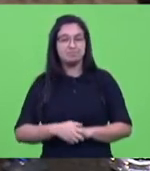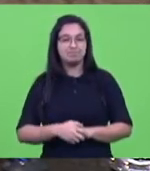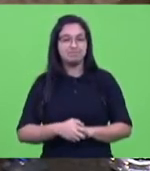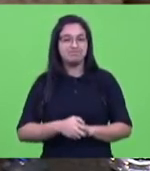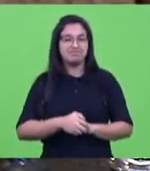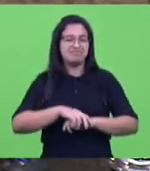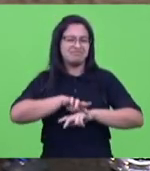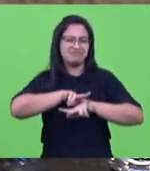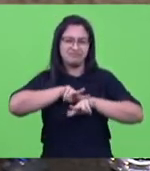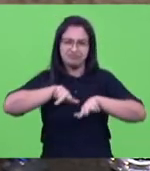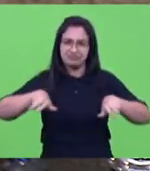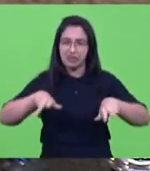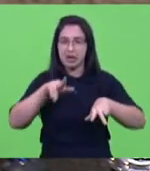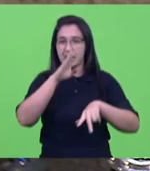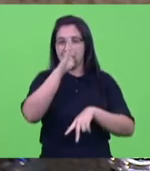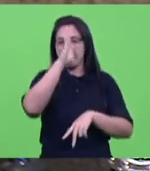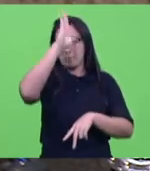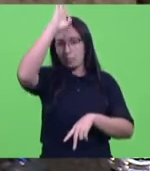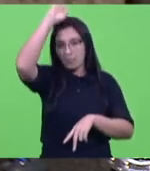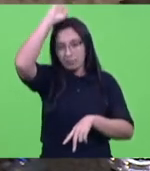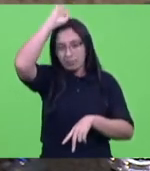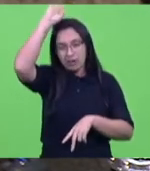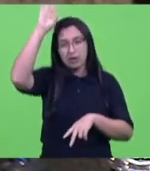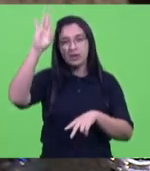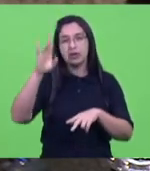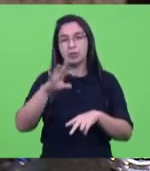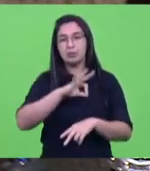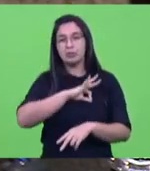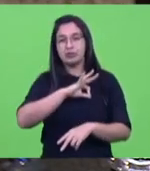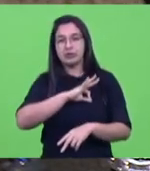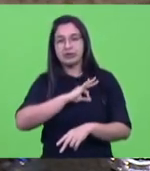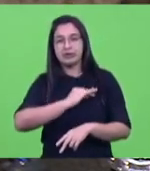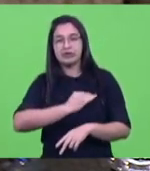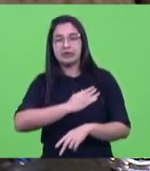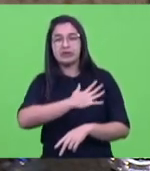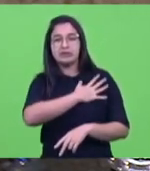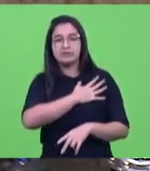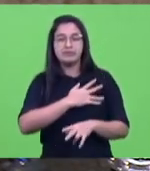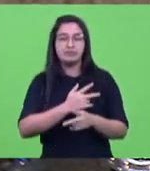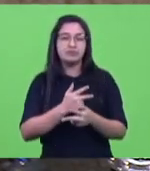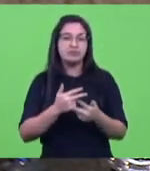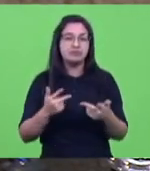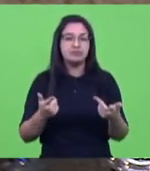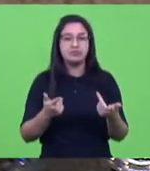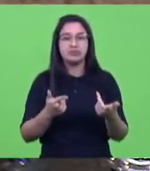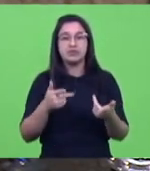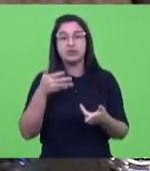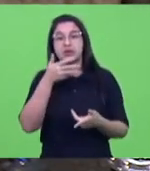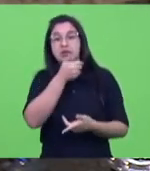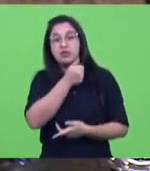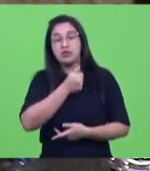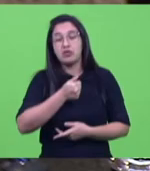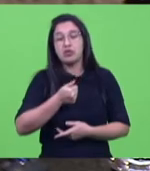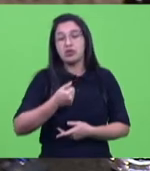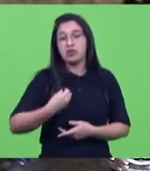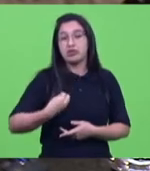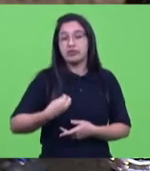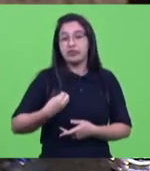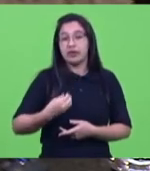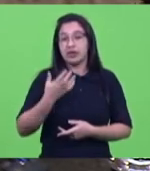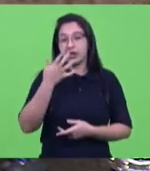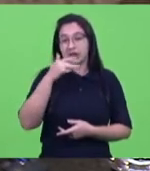vezes, bombeiros, policiais militares salvaram pessoas aí até fora de serviço, crianças sendo